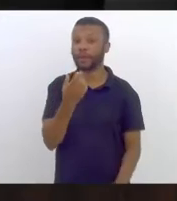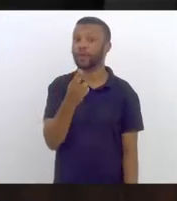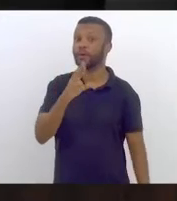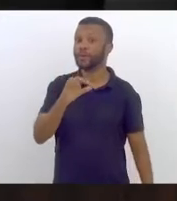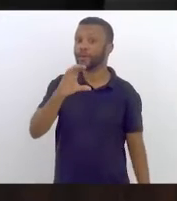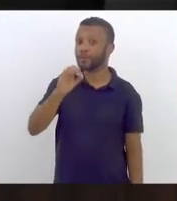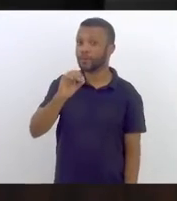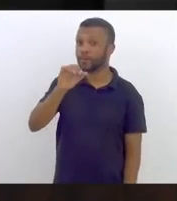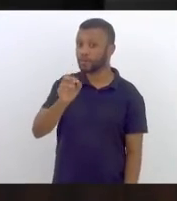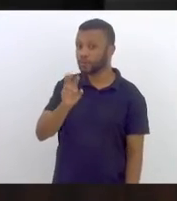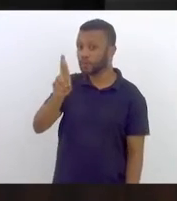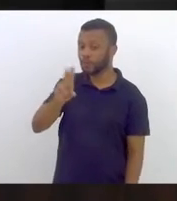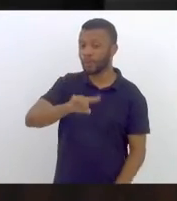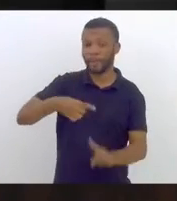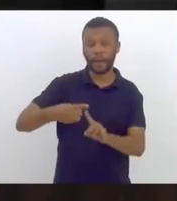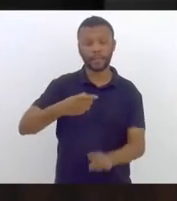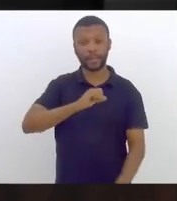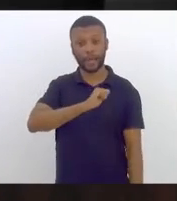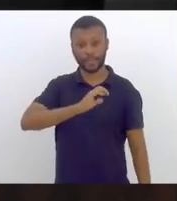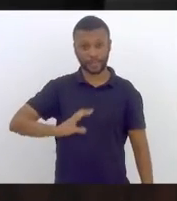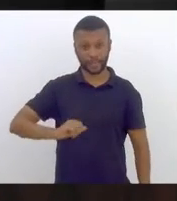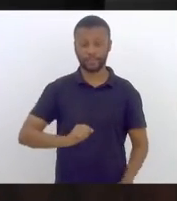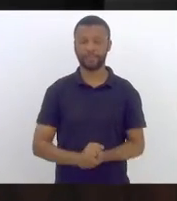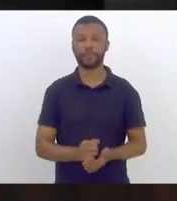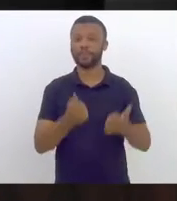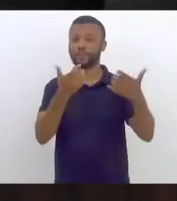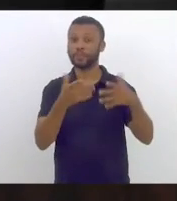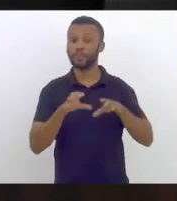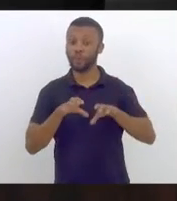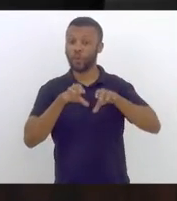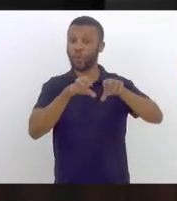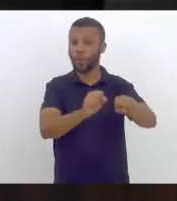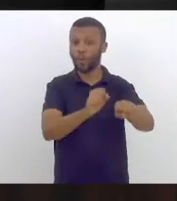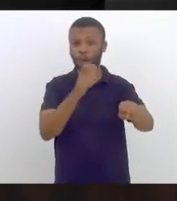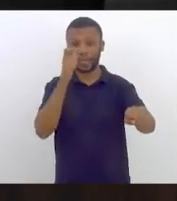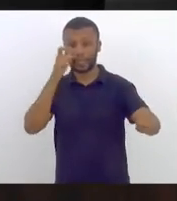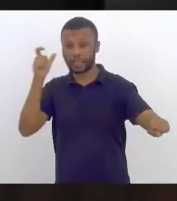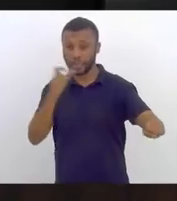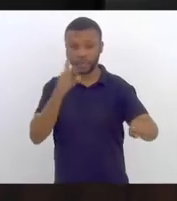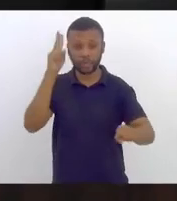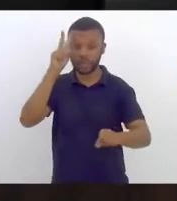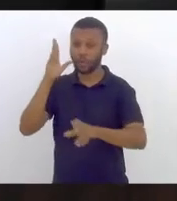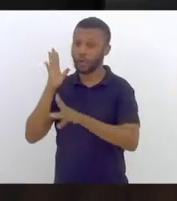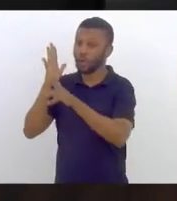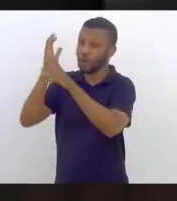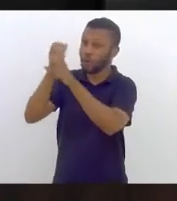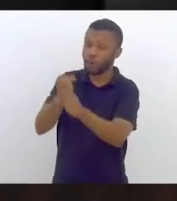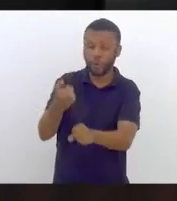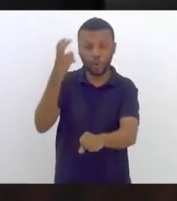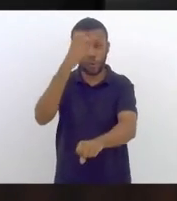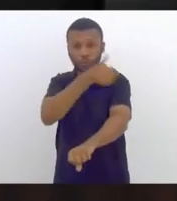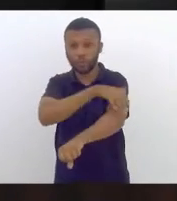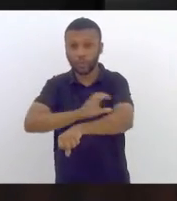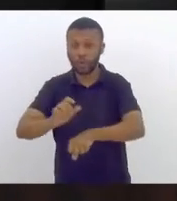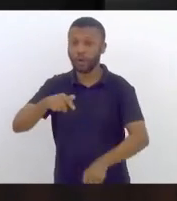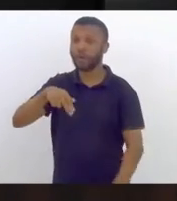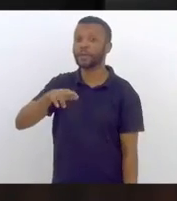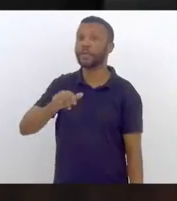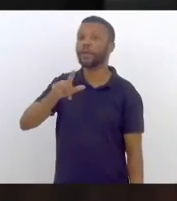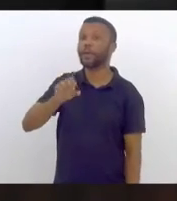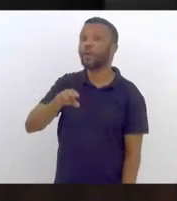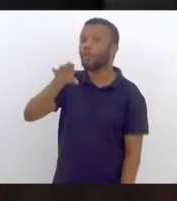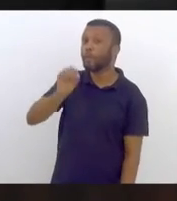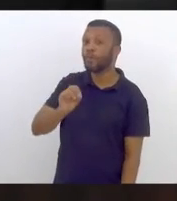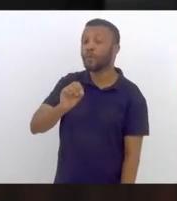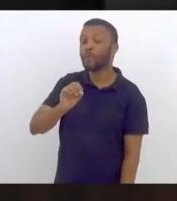André Ceciliano, que dispõe sobre o tombamento por interesse histórico e cultural do Estado do Rio de Janeiro, quilombo do Camurim e da outras